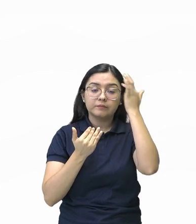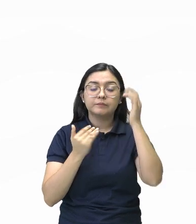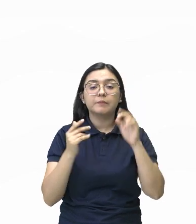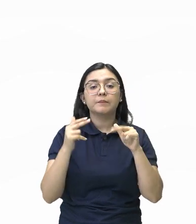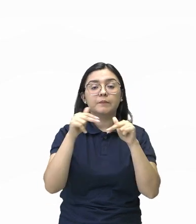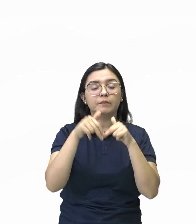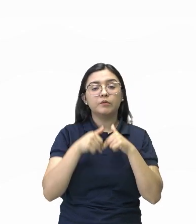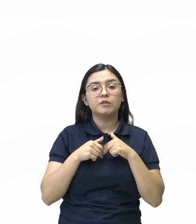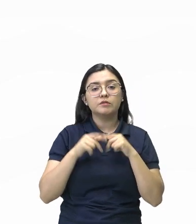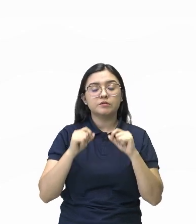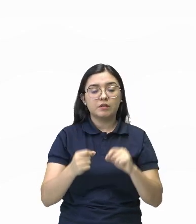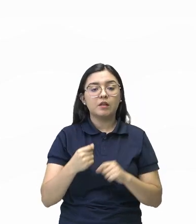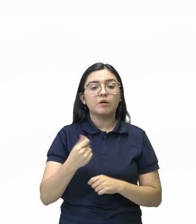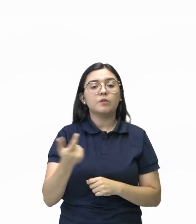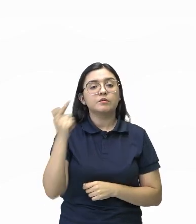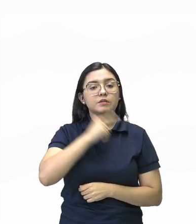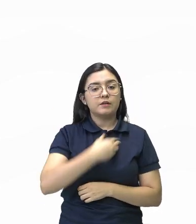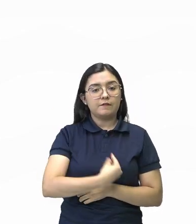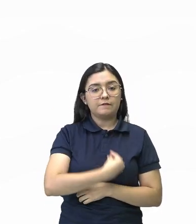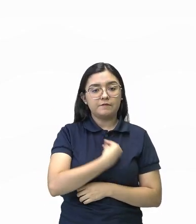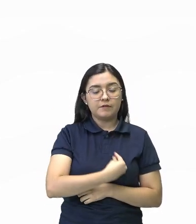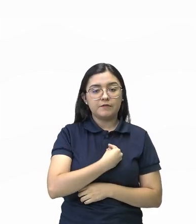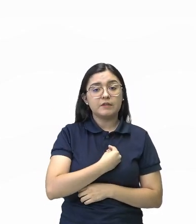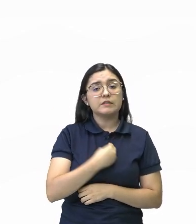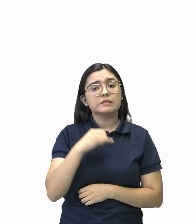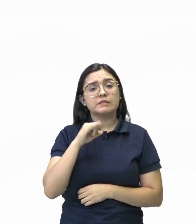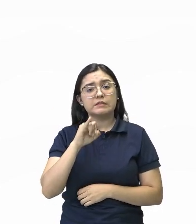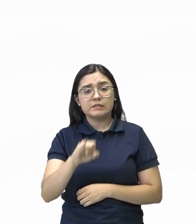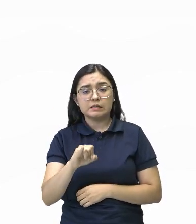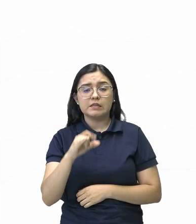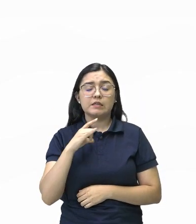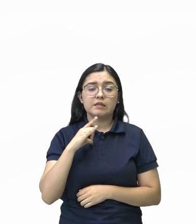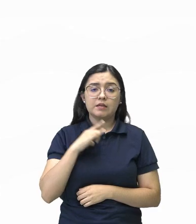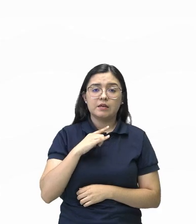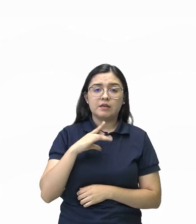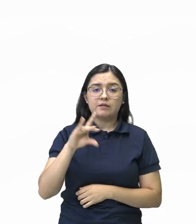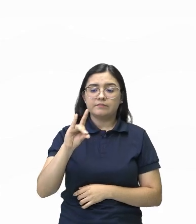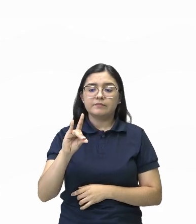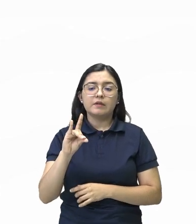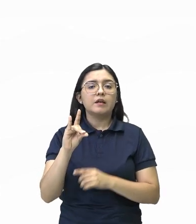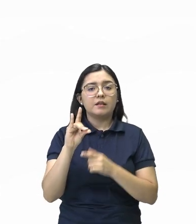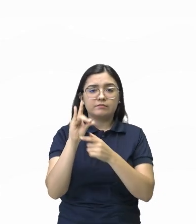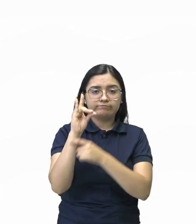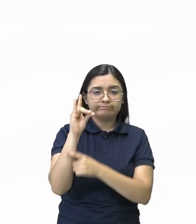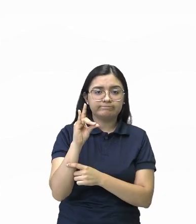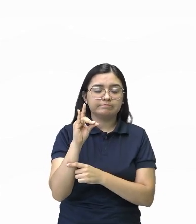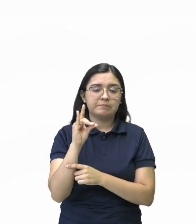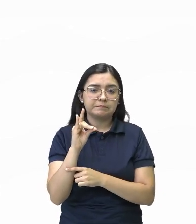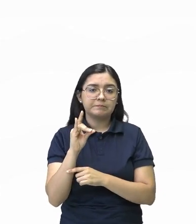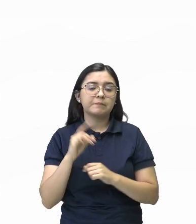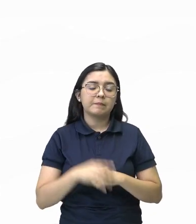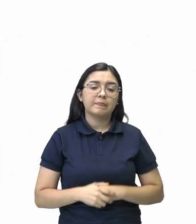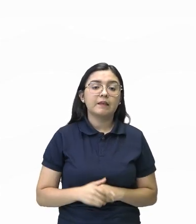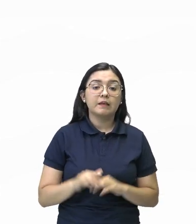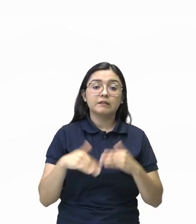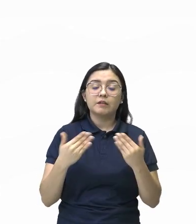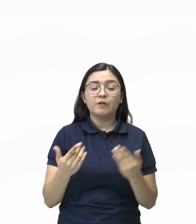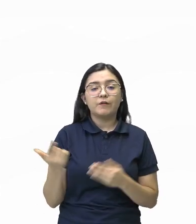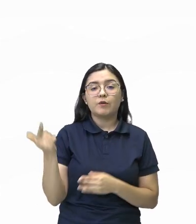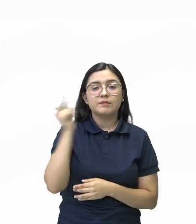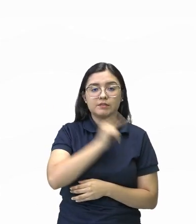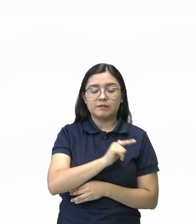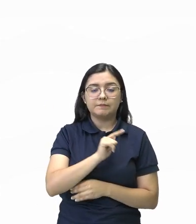isso, elas vão sobreviver, enquanto que as que têm pescoço mais curto não sobreviverão. Então, esse é um processo de seleção